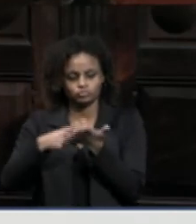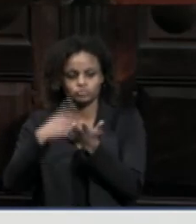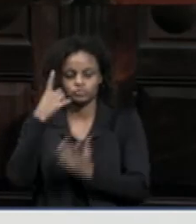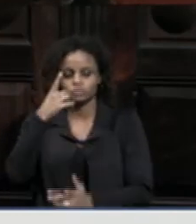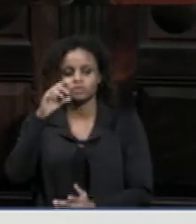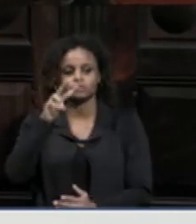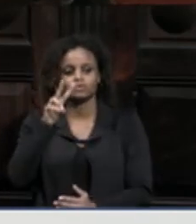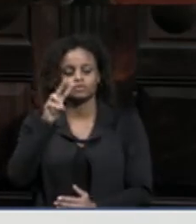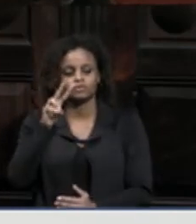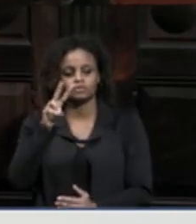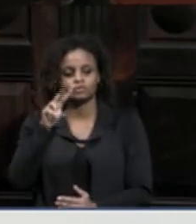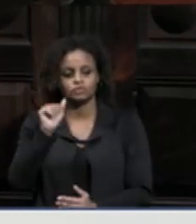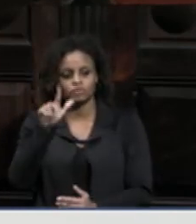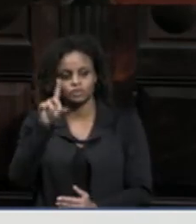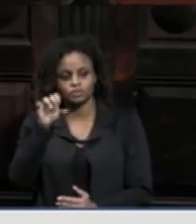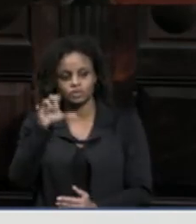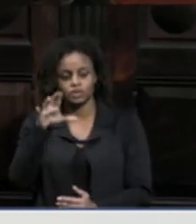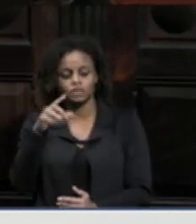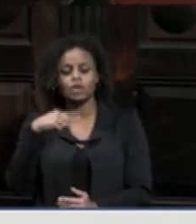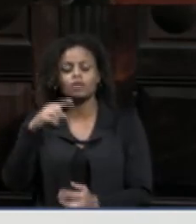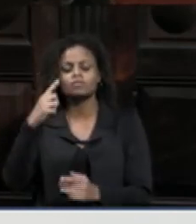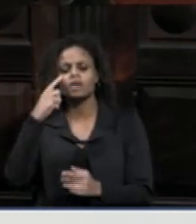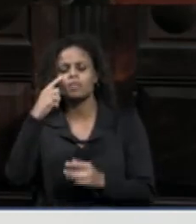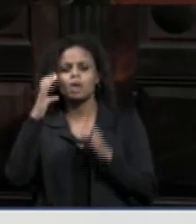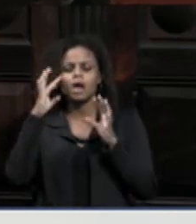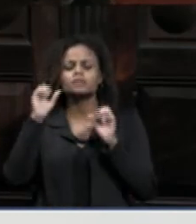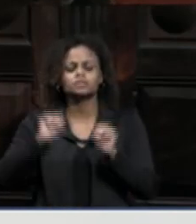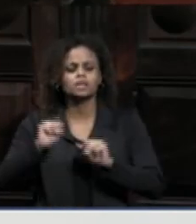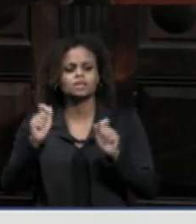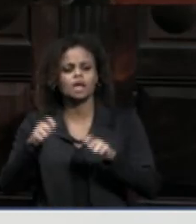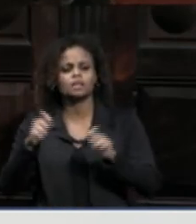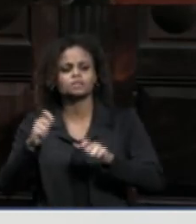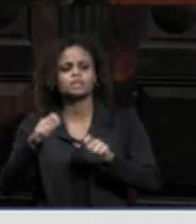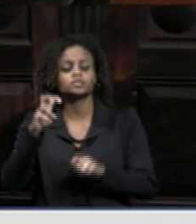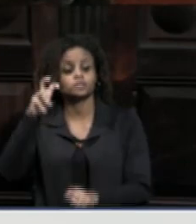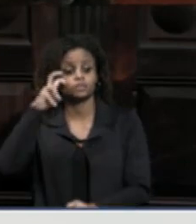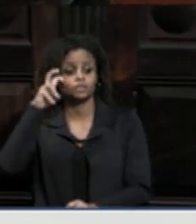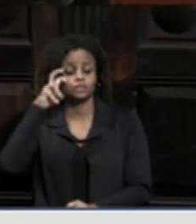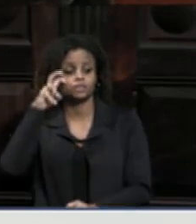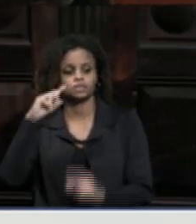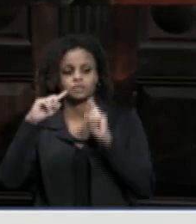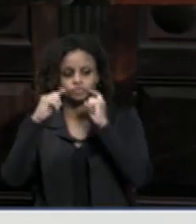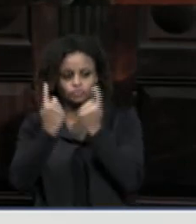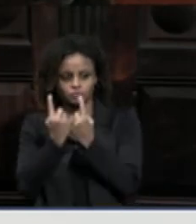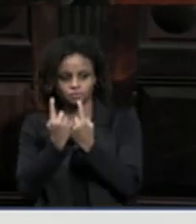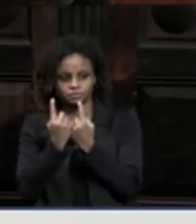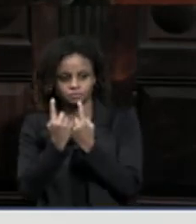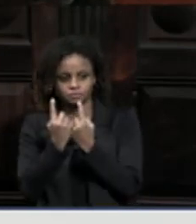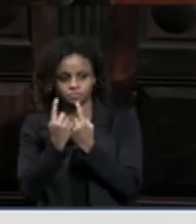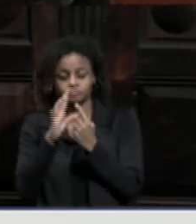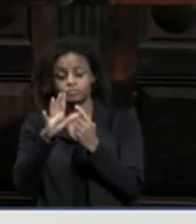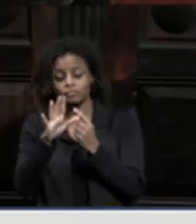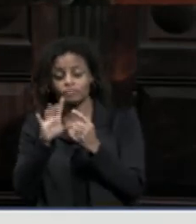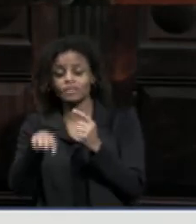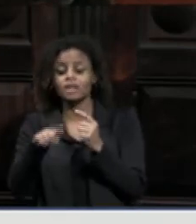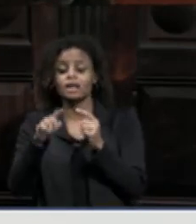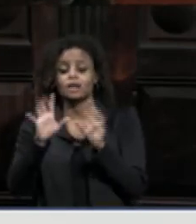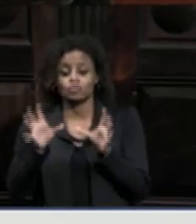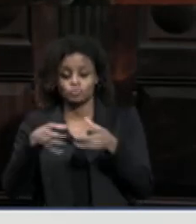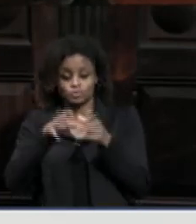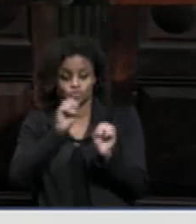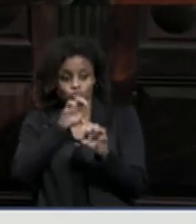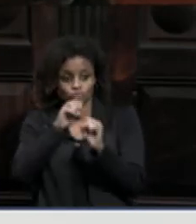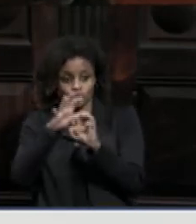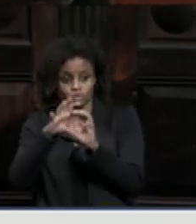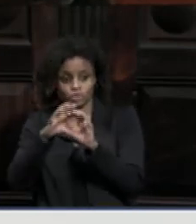possibilidade da agenda da quinta-feira. As audiências da Comissão de Educação costumam ser às quartas-feiras.